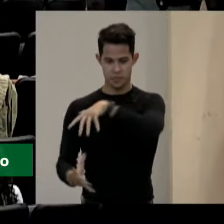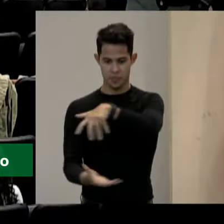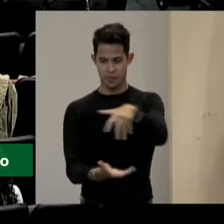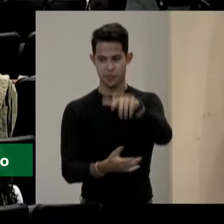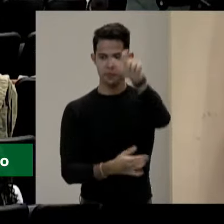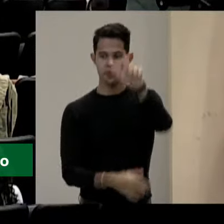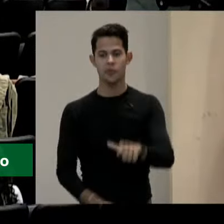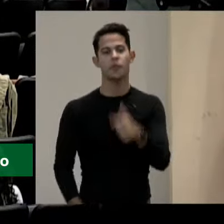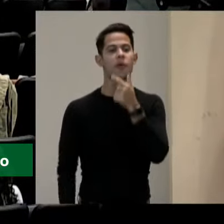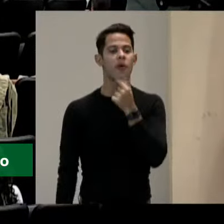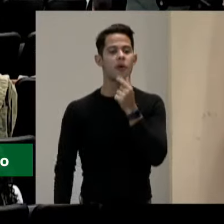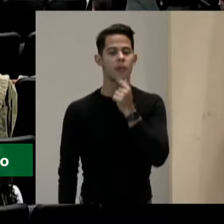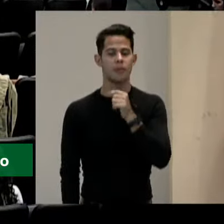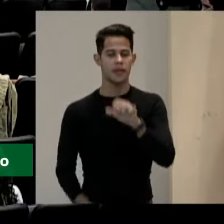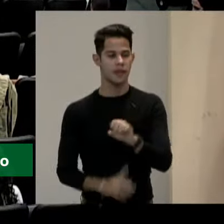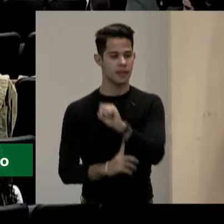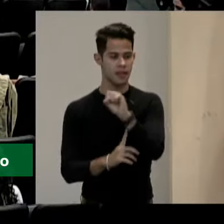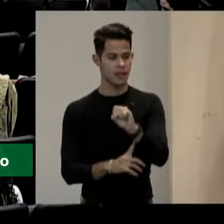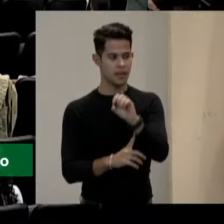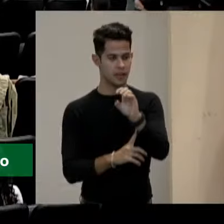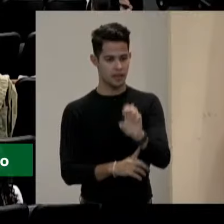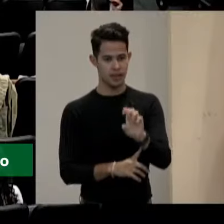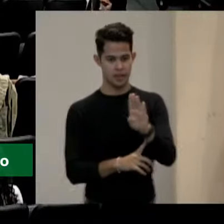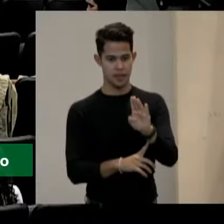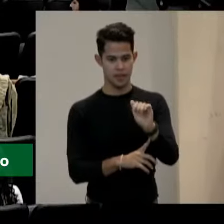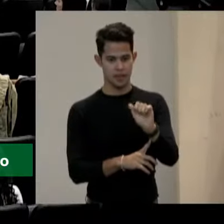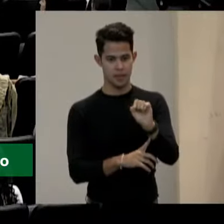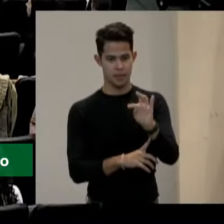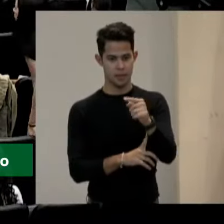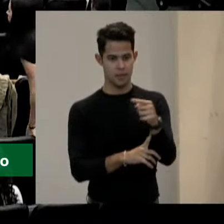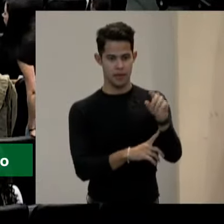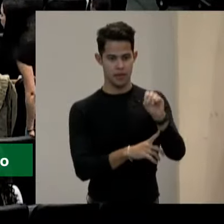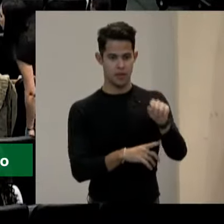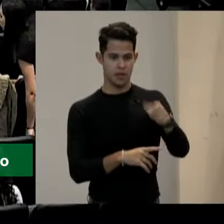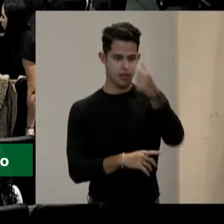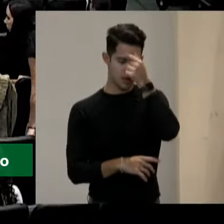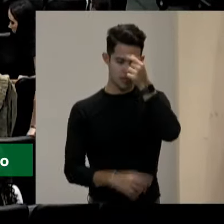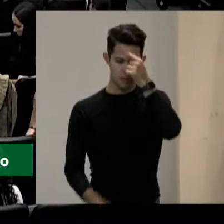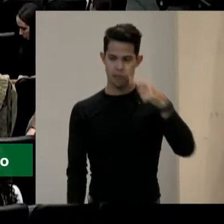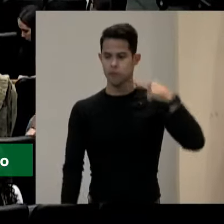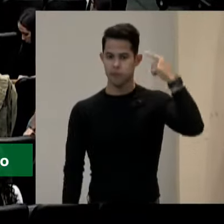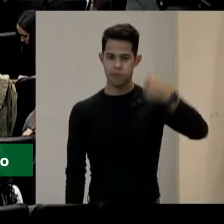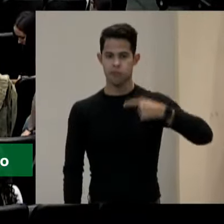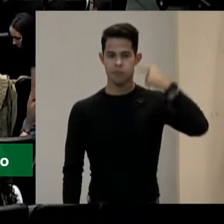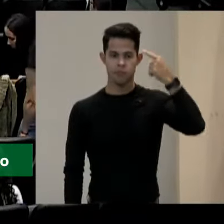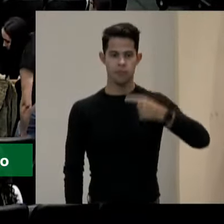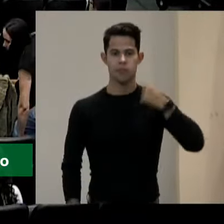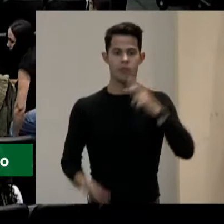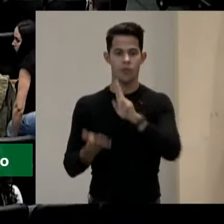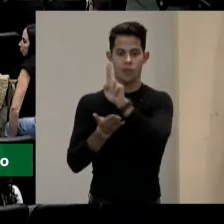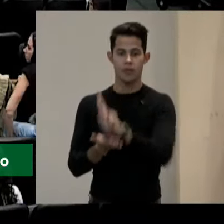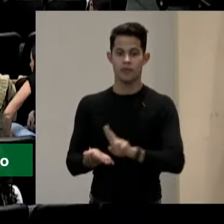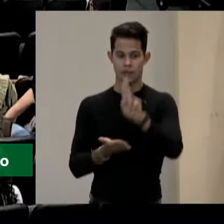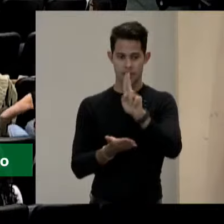Sebastião Mendes de Oliveira. Sebastião é graduado em Direito pela Universidade Estadual de Montes